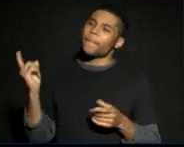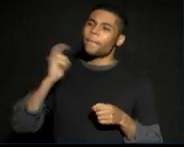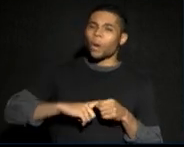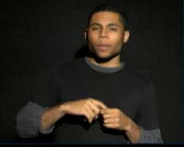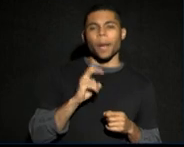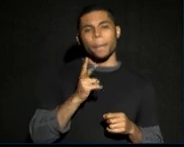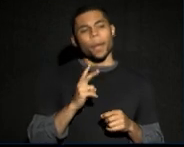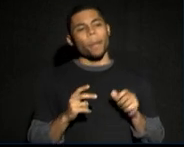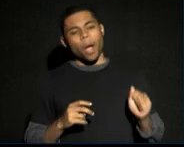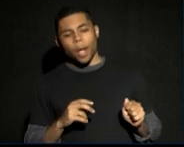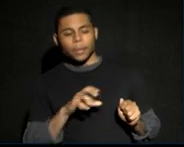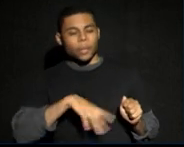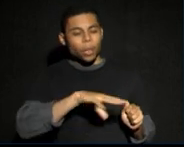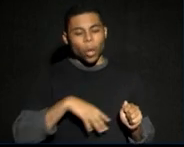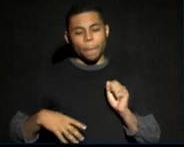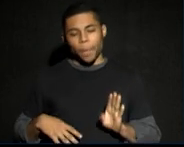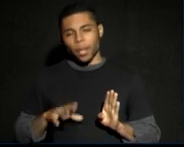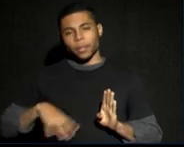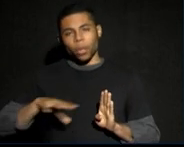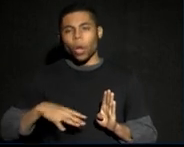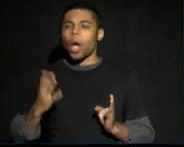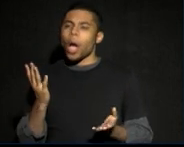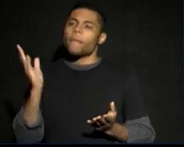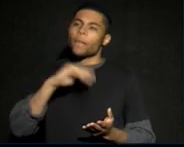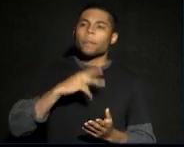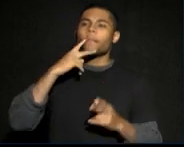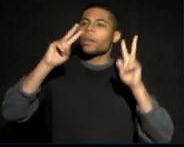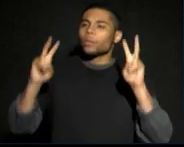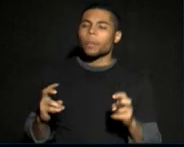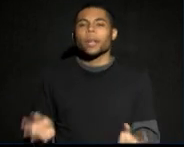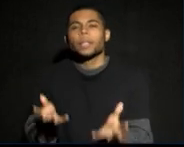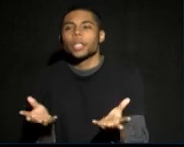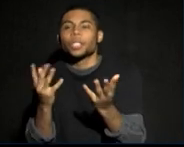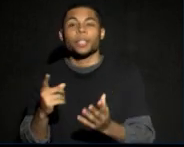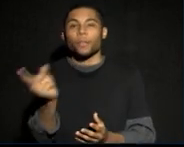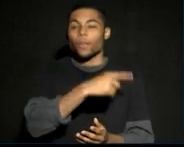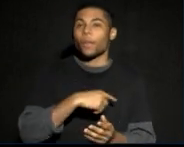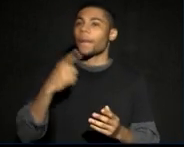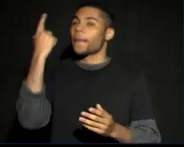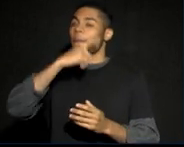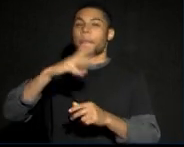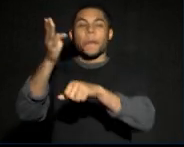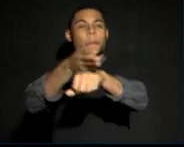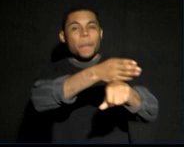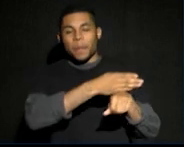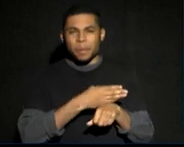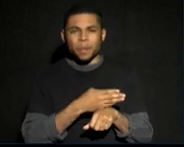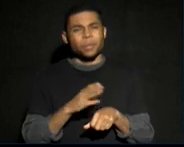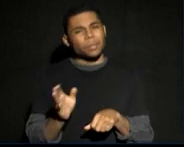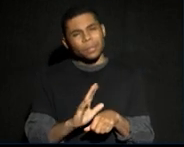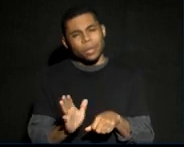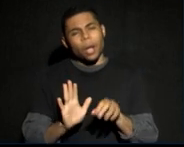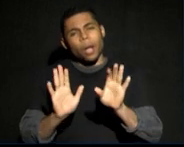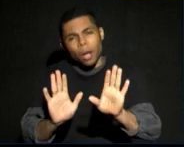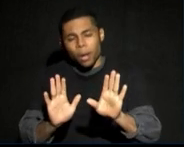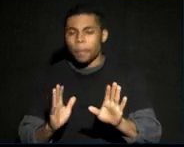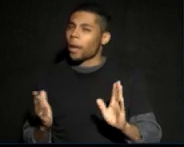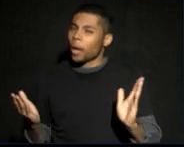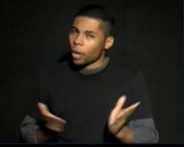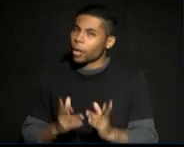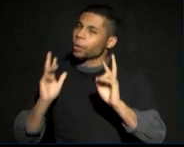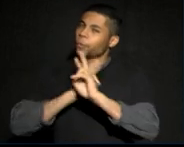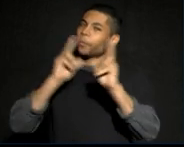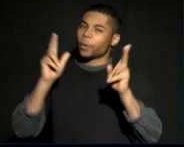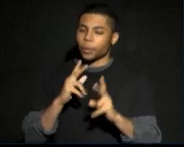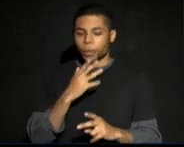vamos voltar o subsídio para os aturar você eu tô beber aí vamos aqui e fazer um incentivo dos Campeões melhores que os outros gente vamos vamos vamos lá